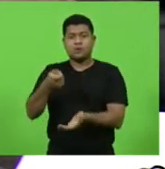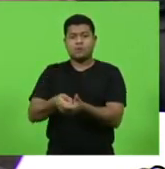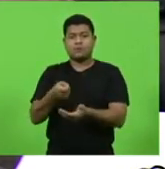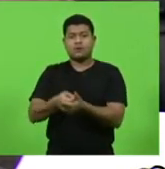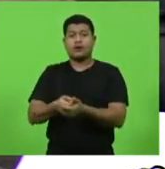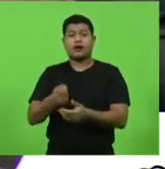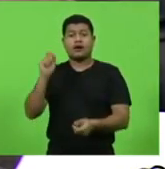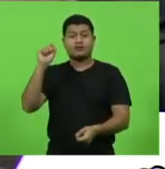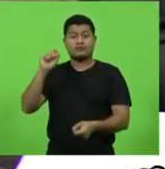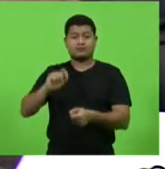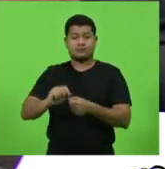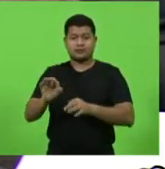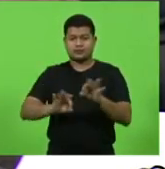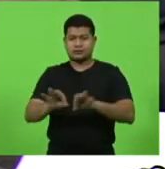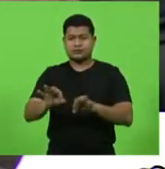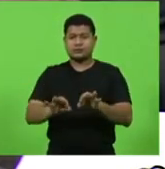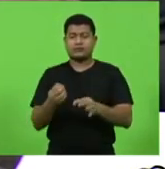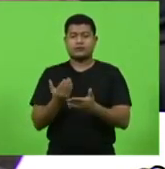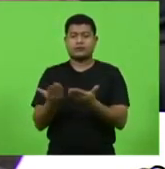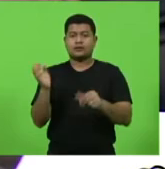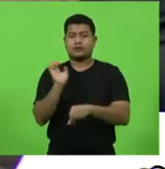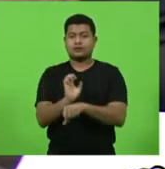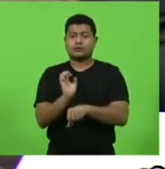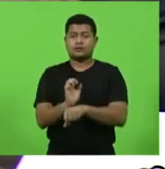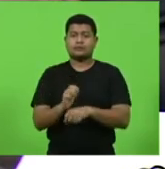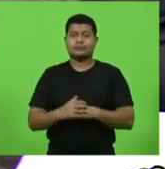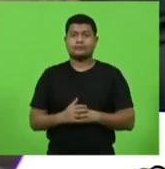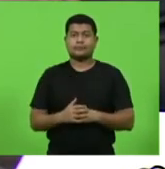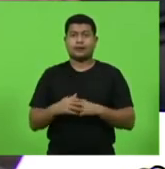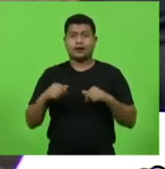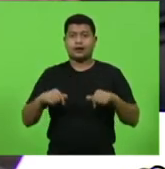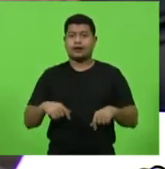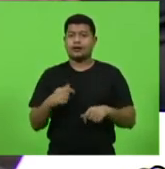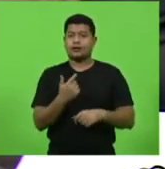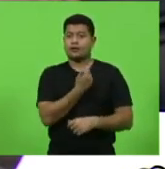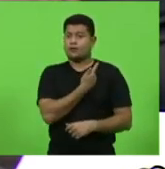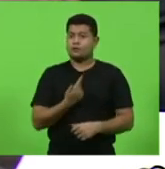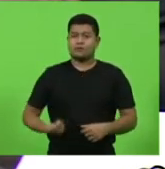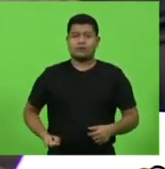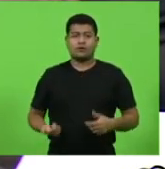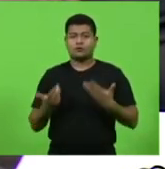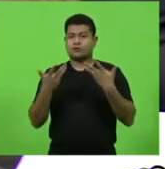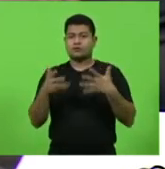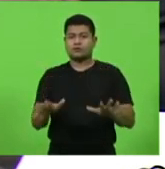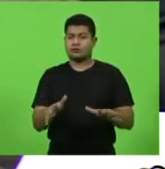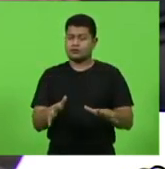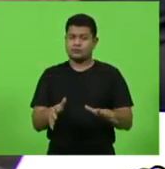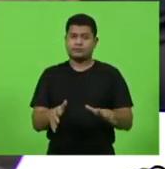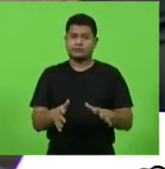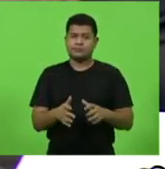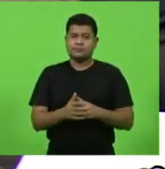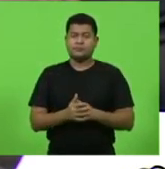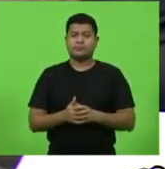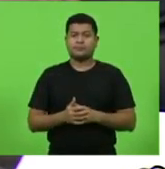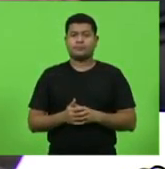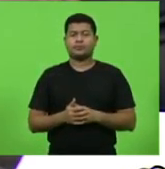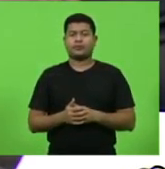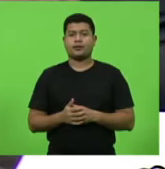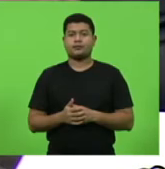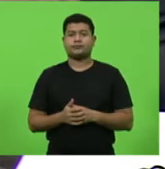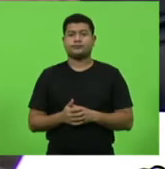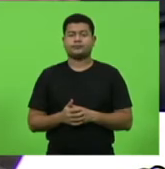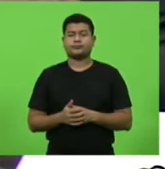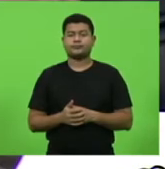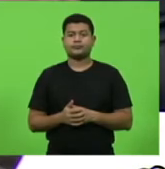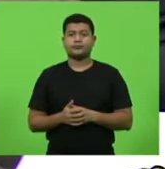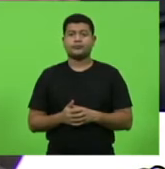fazer para o Estado de Santa Catarina, coisa que o Estado vem se recusando reiteradamente a fazer essa licitação. E